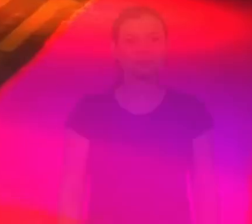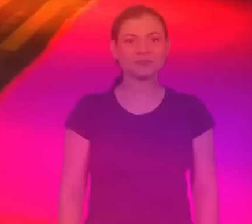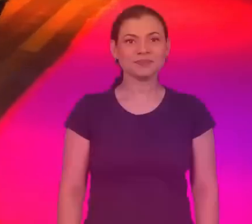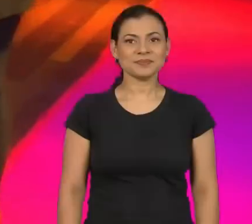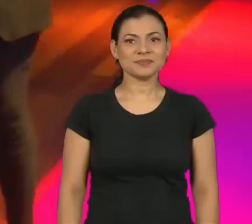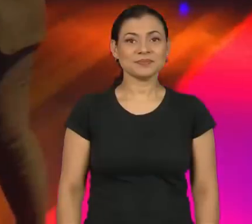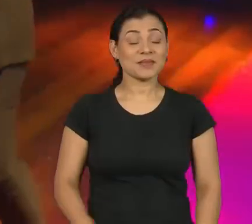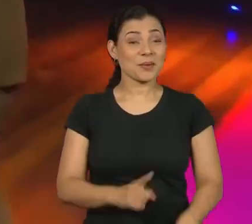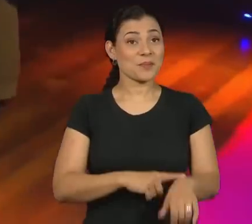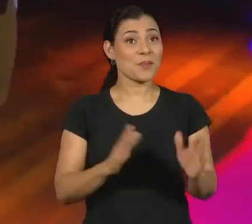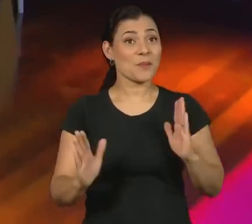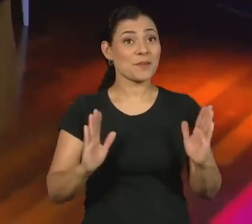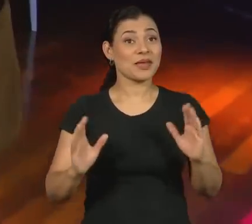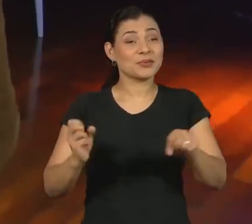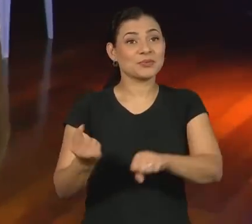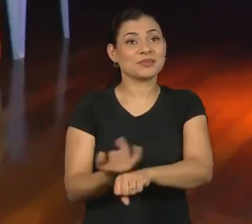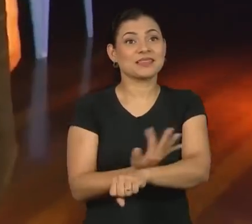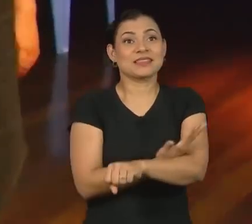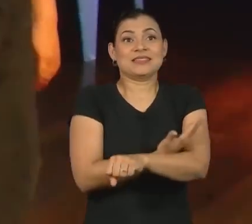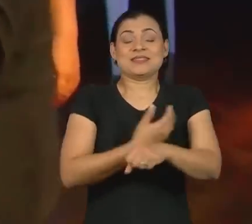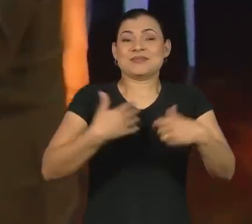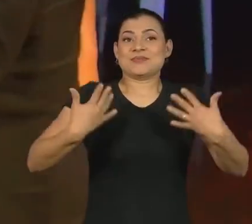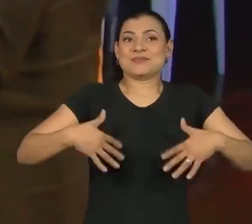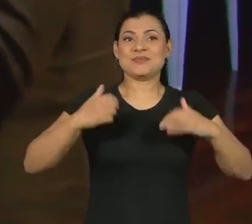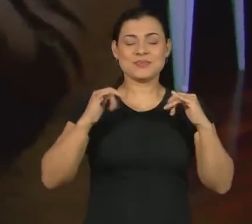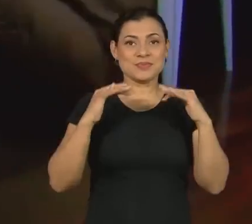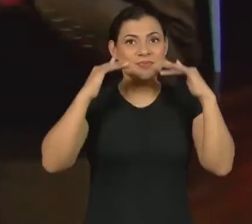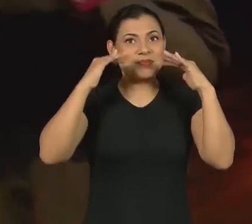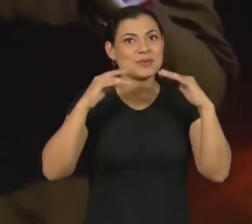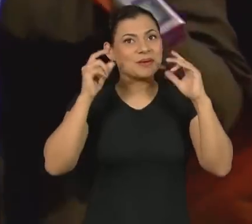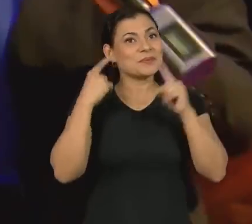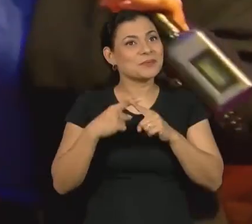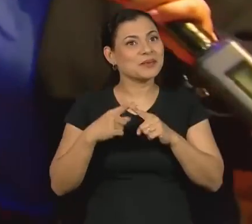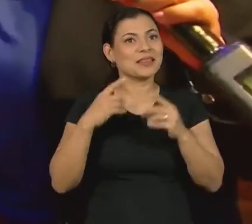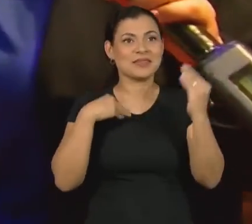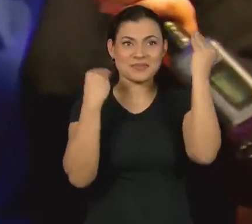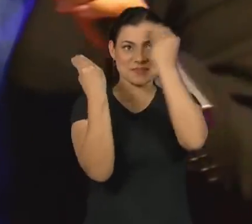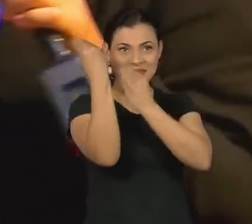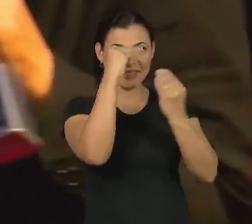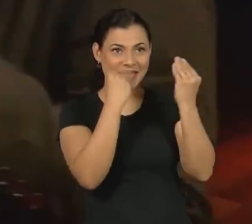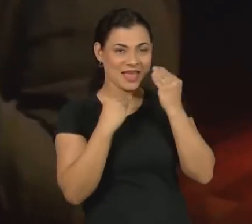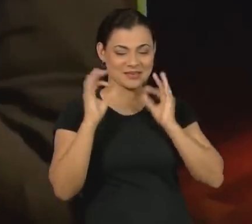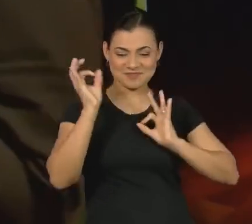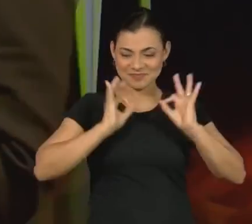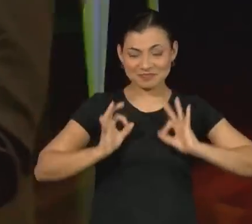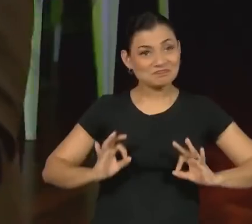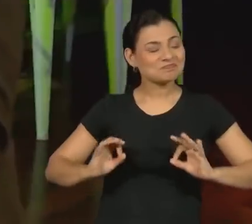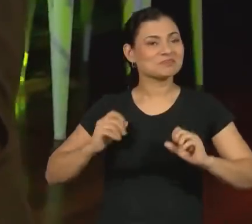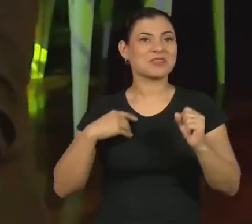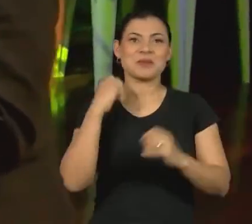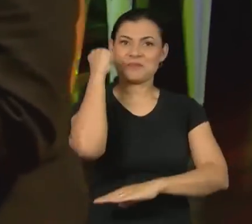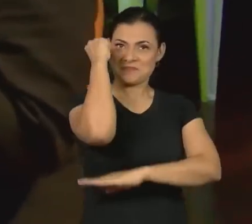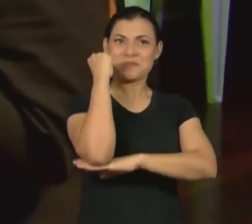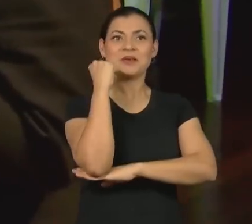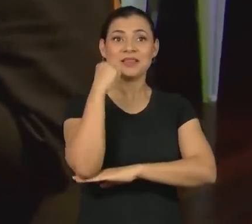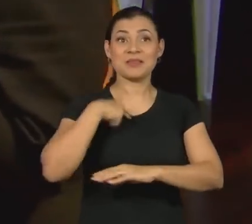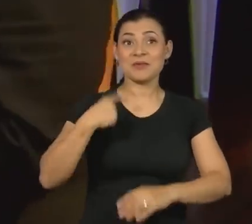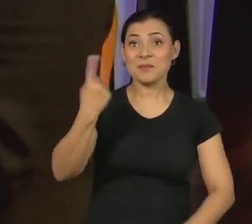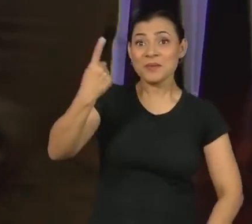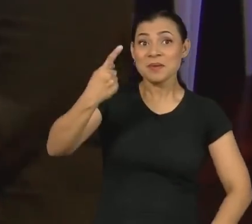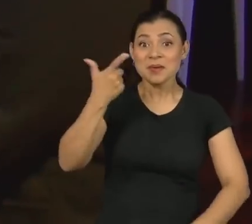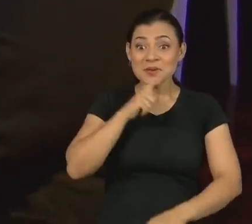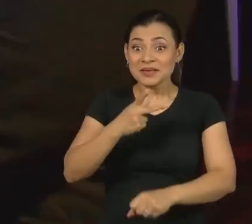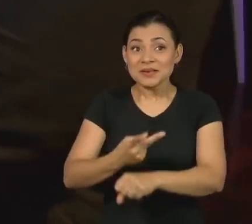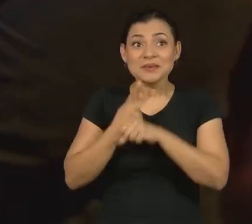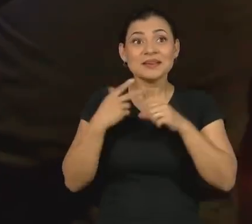Momento de muita emoção por aqui, porque hoje o dia foi longo, teve maquiagem, teve empoderamento e teve primeiro lugar também, é